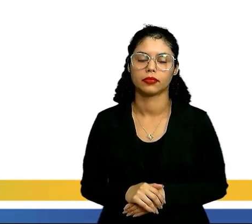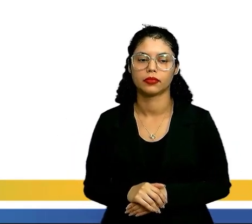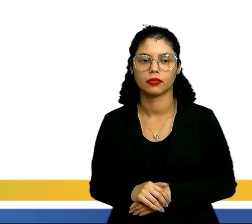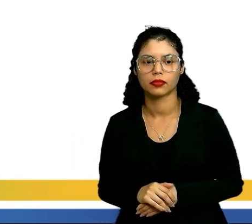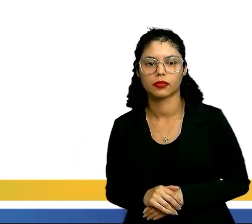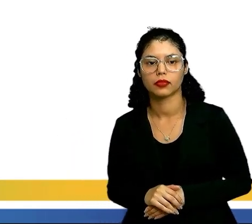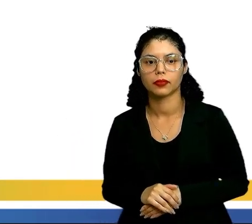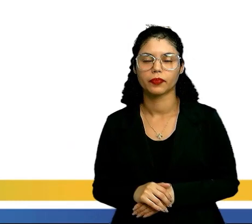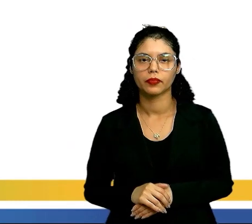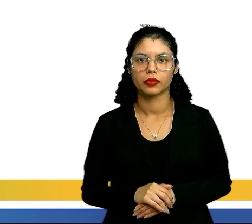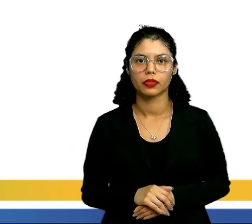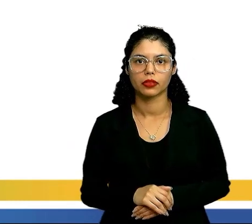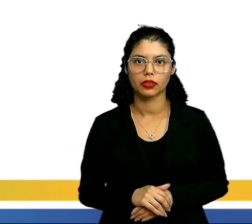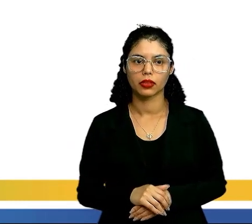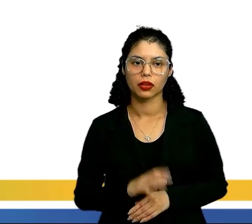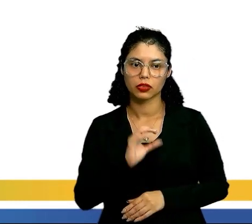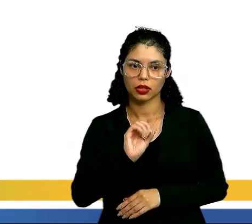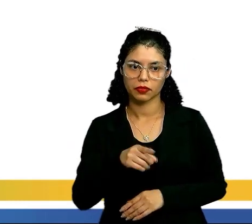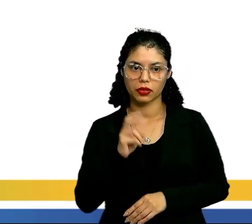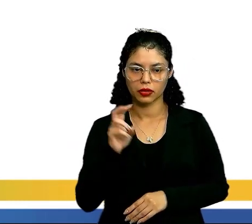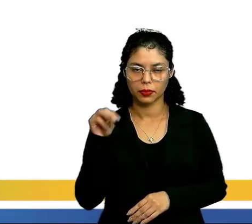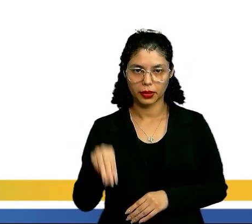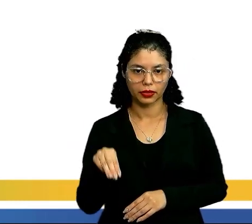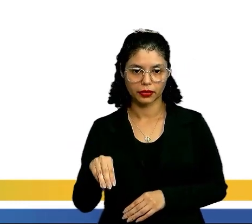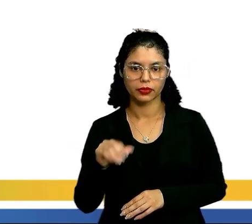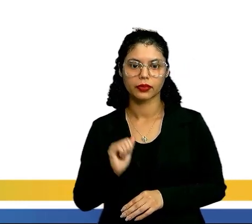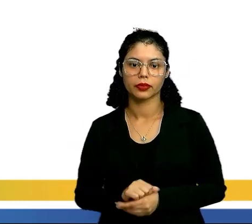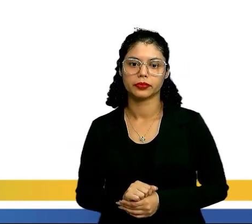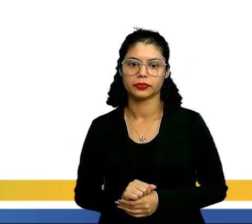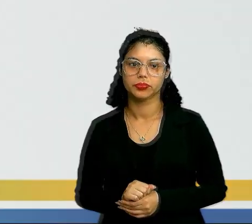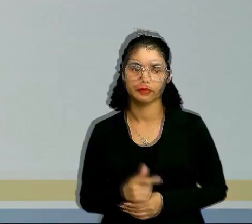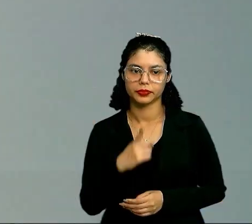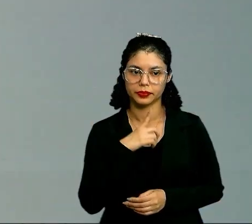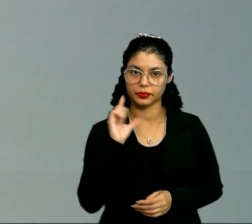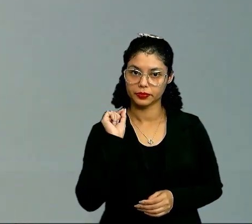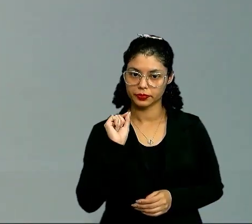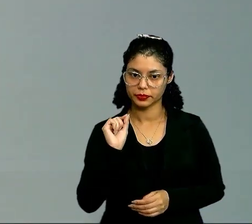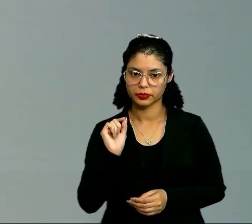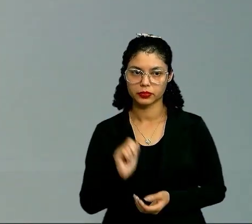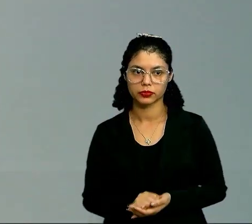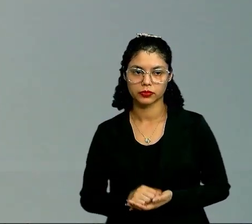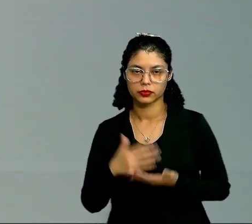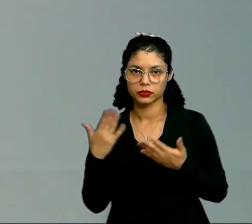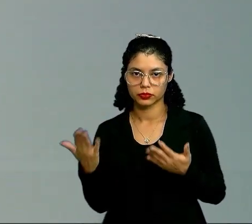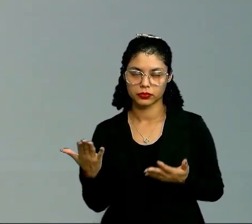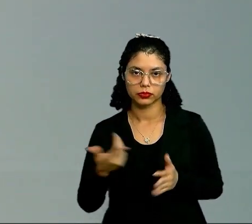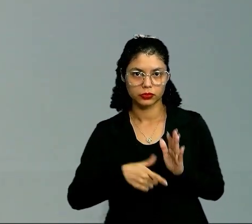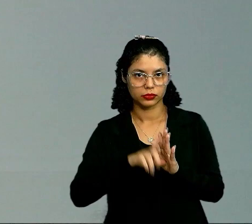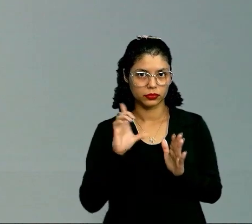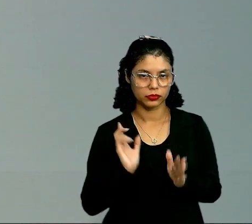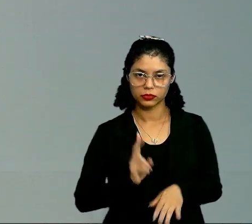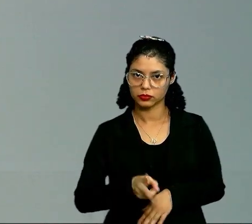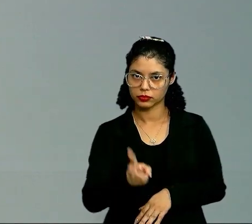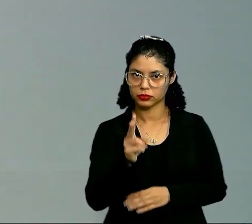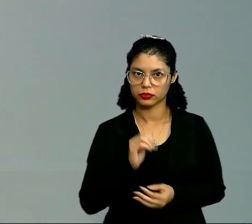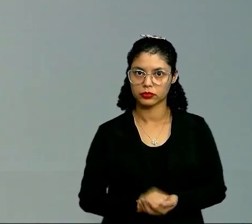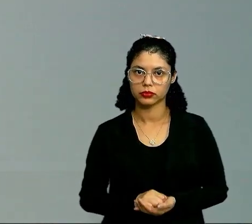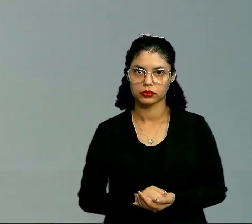50 centímetros, ou seja, 0,5, temos. Então, olha aí, antes da gente